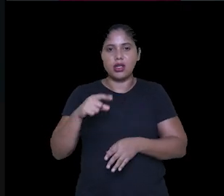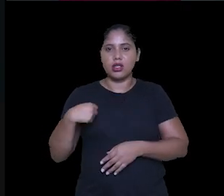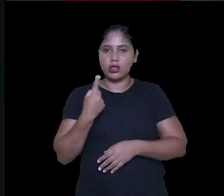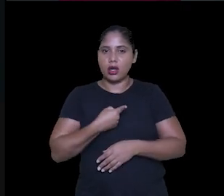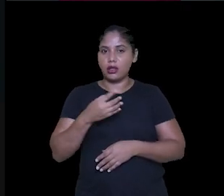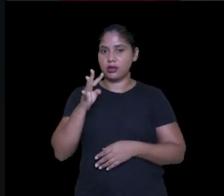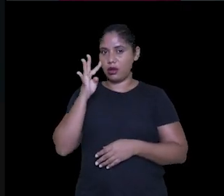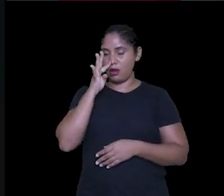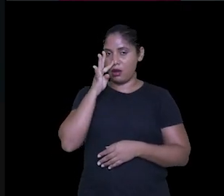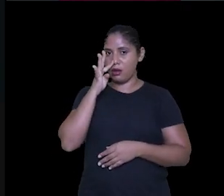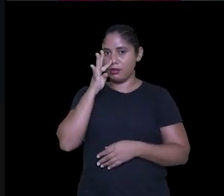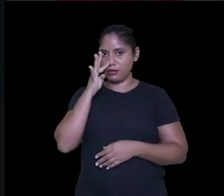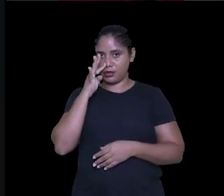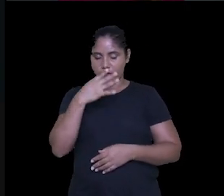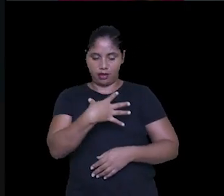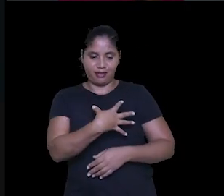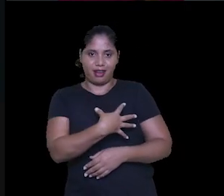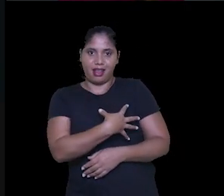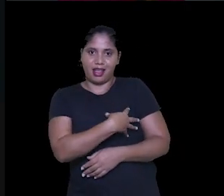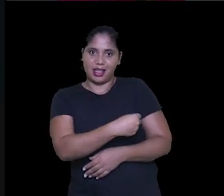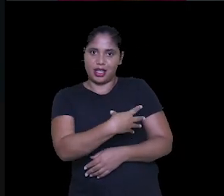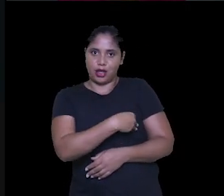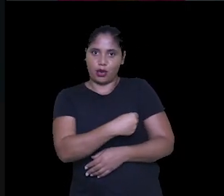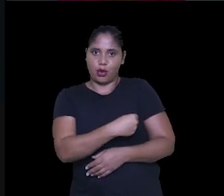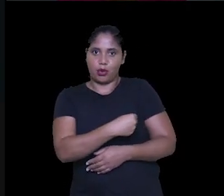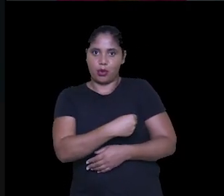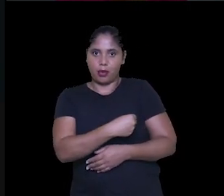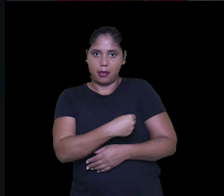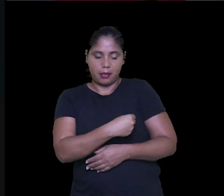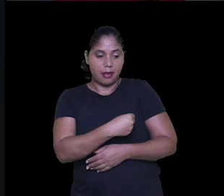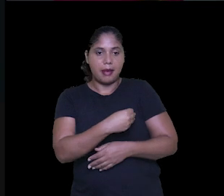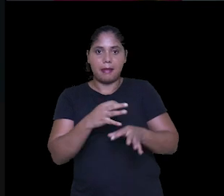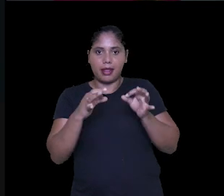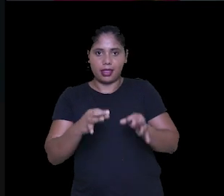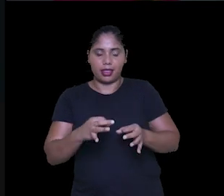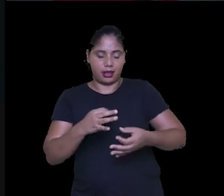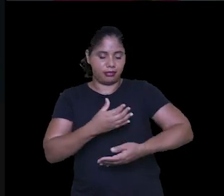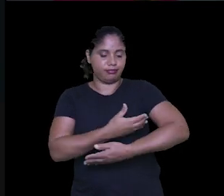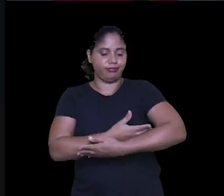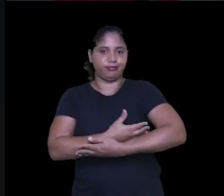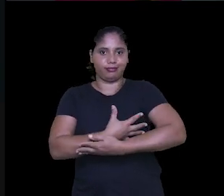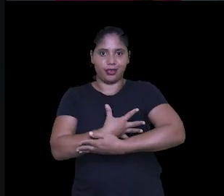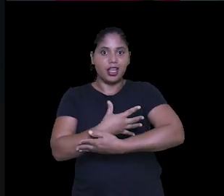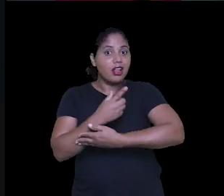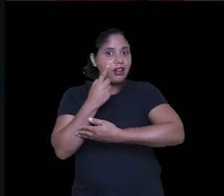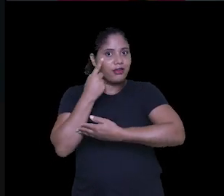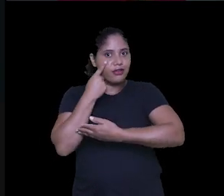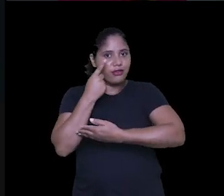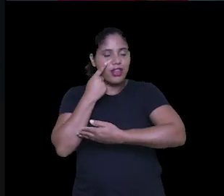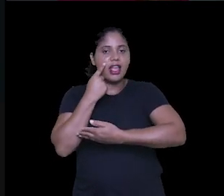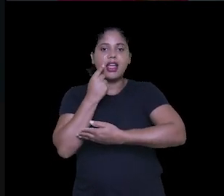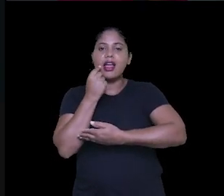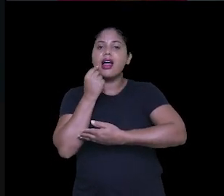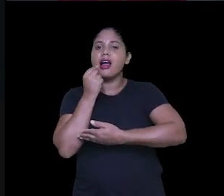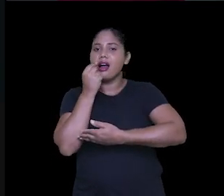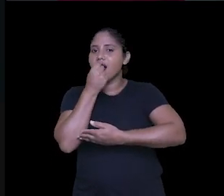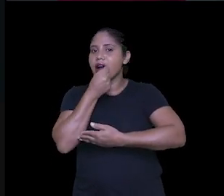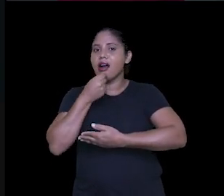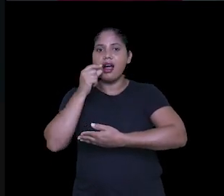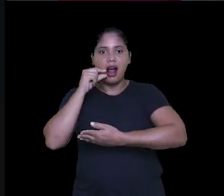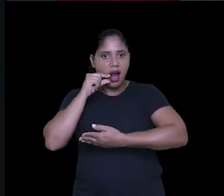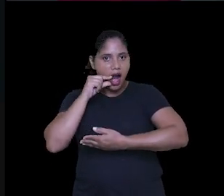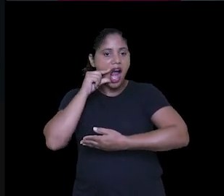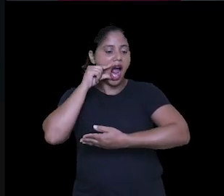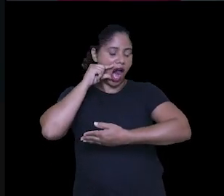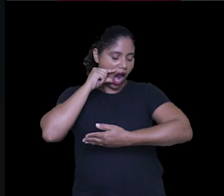torcido. Muitas vezes a gente encontra o bebê com o rostinho para a mama da mãe, mas o corpinho virado. Então, eles devem estar com a cabeça e o